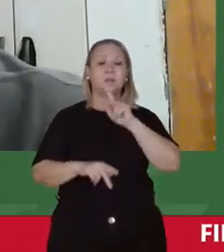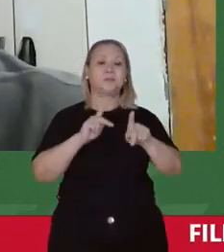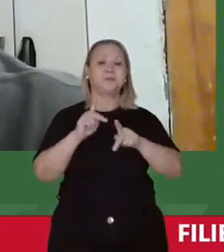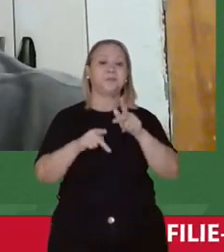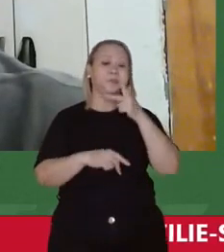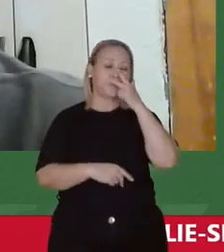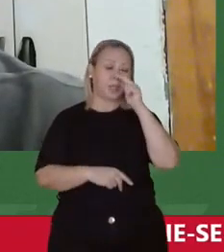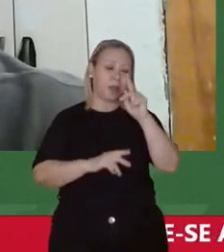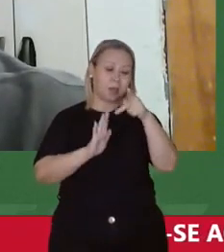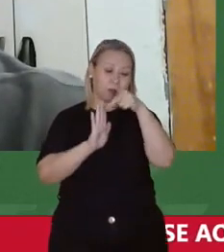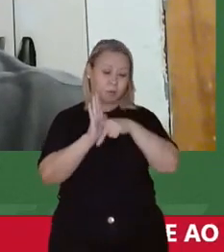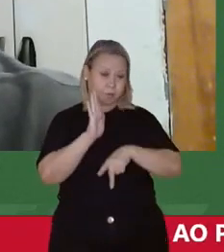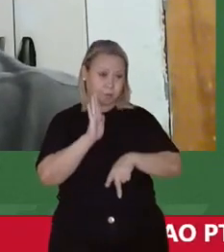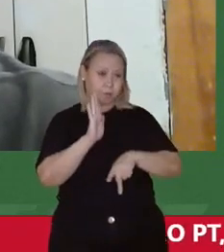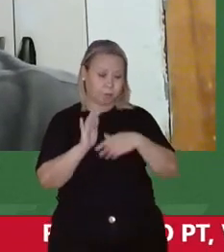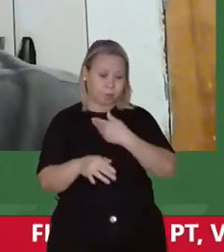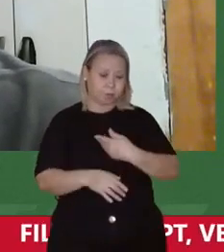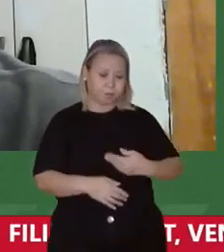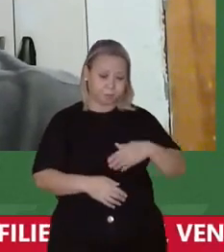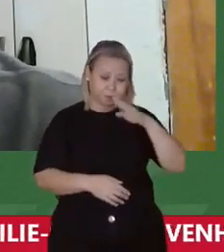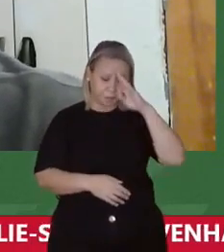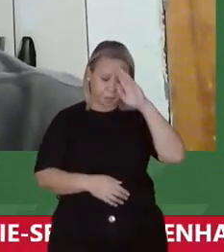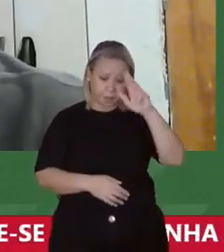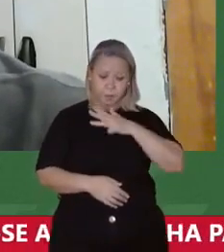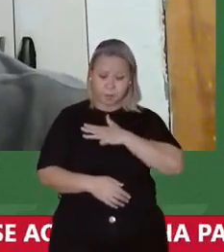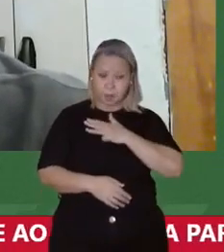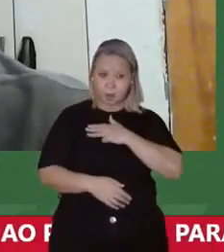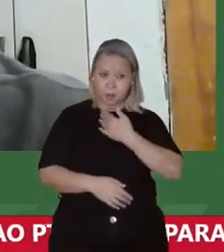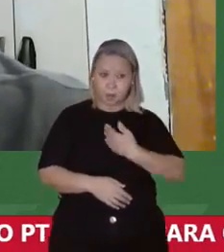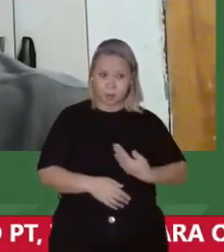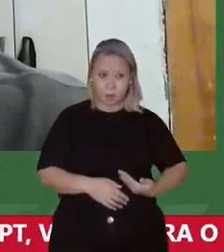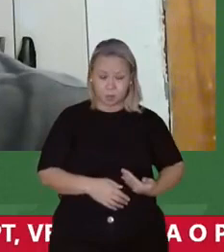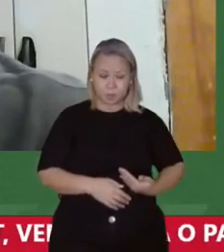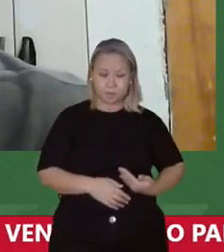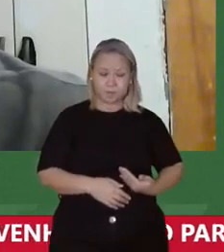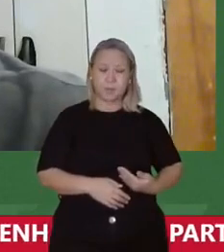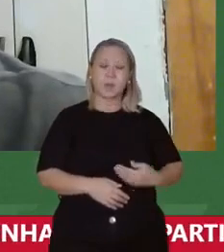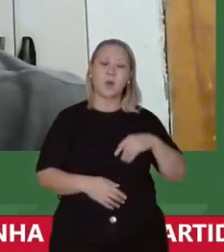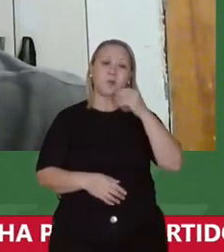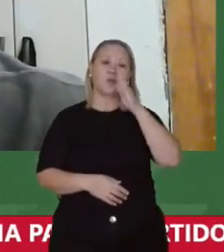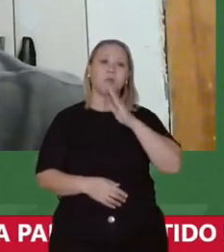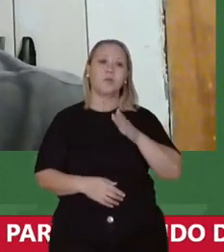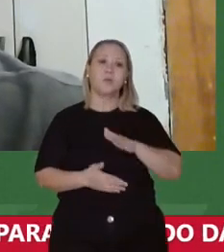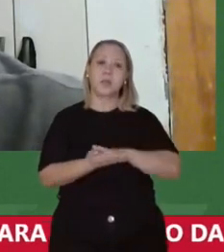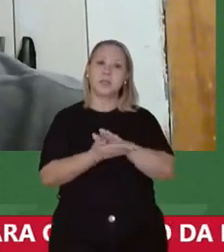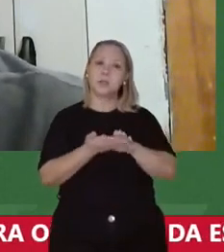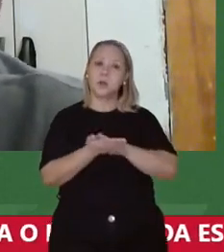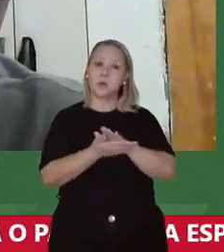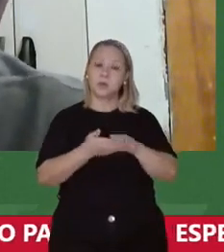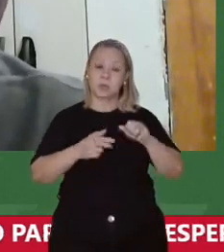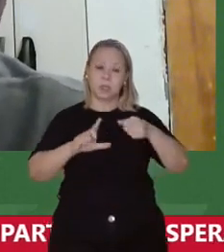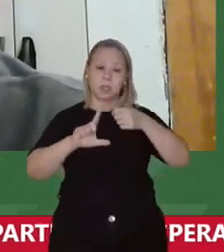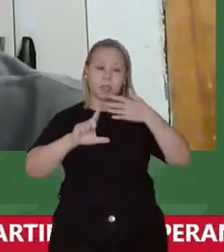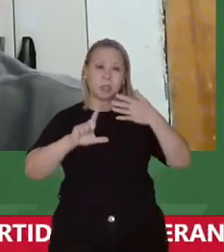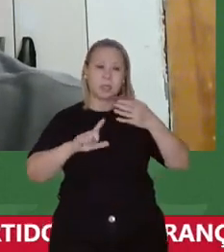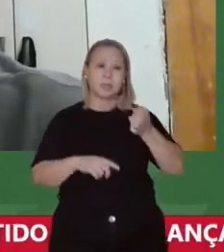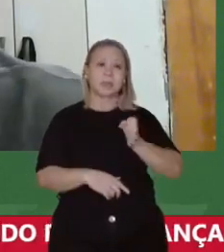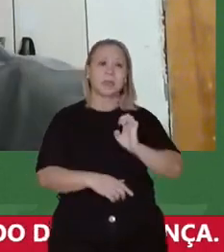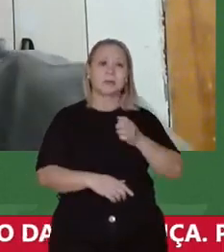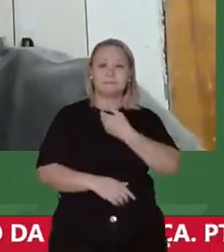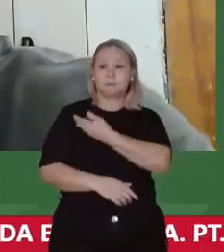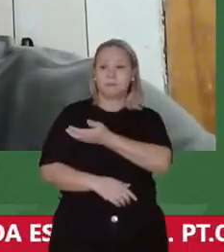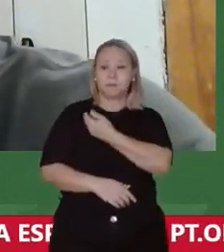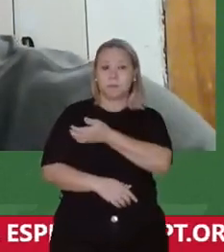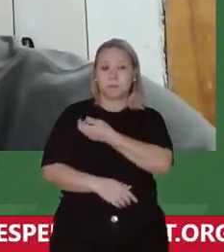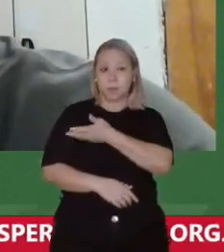projeto de governo, né, um dos principais no governo Lula, foi a criação do Brasil Sem Homofobia, né? E aí, a época, era Brasil Sem Homofobia, porque a